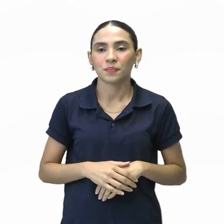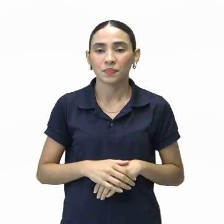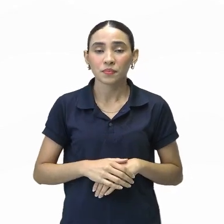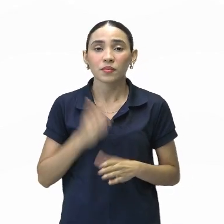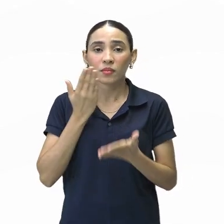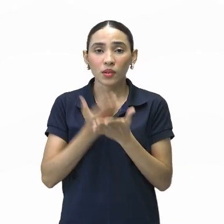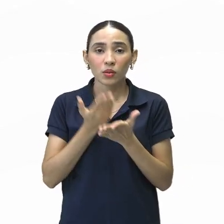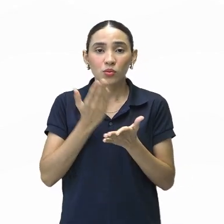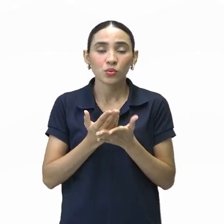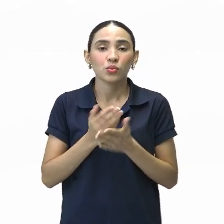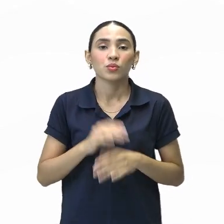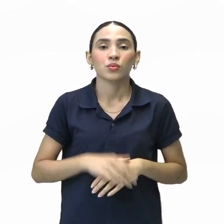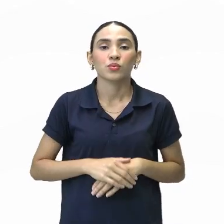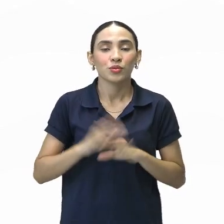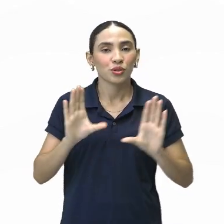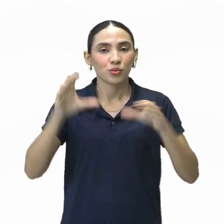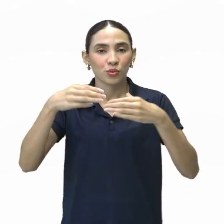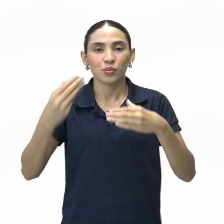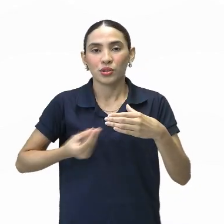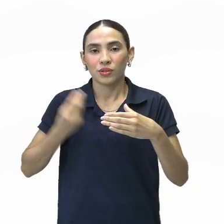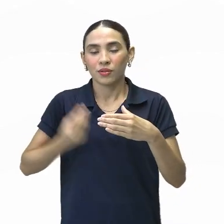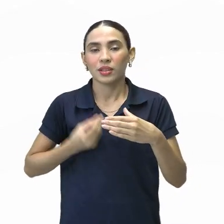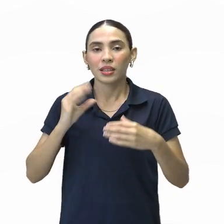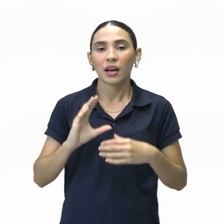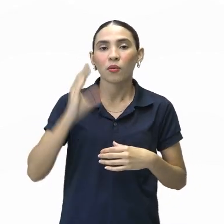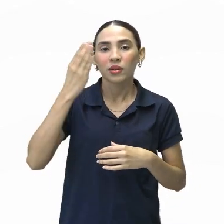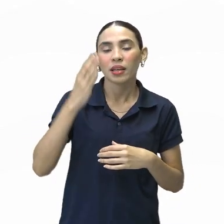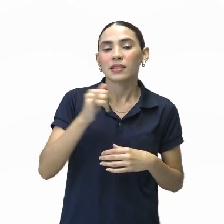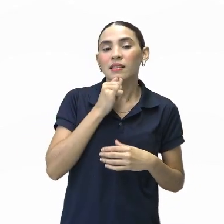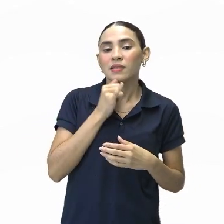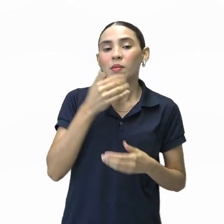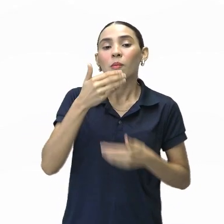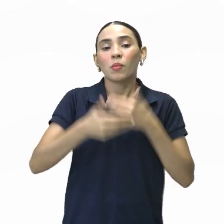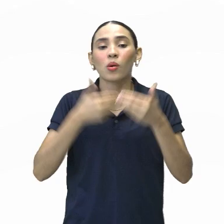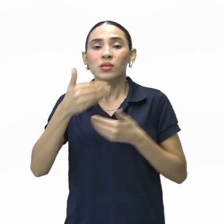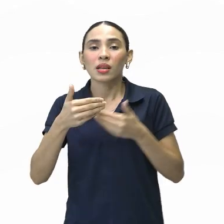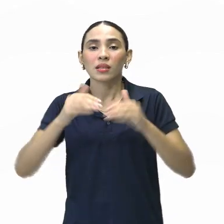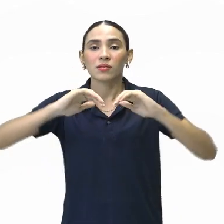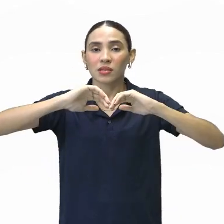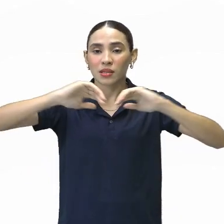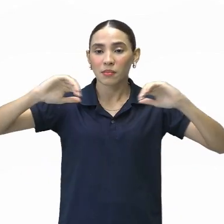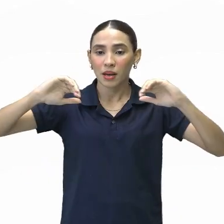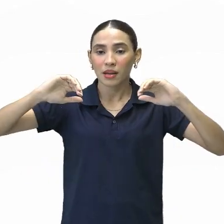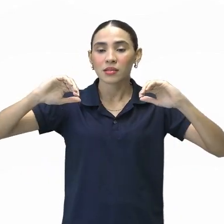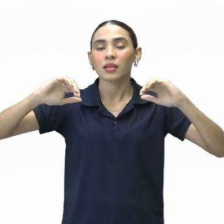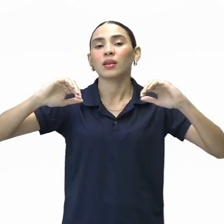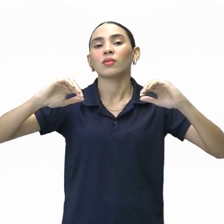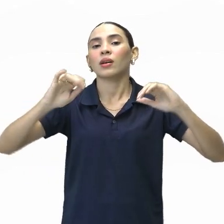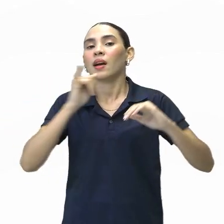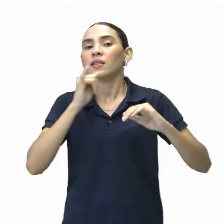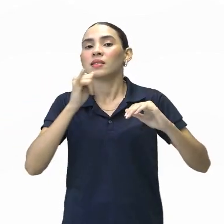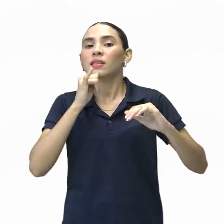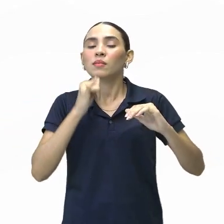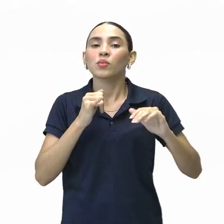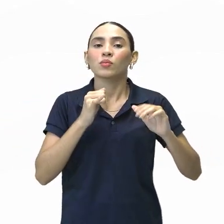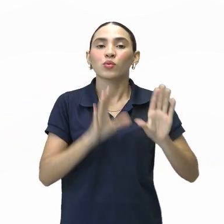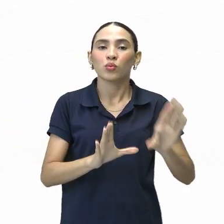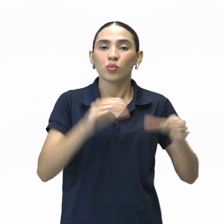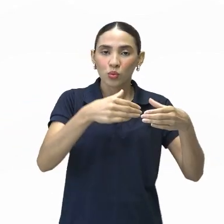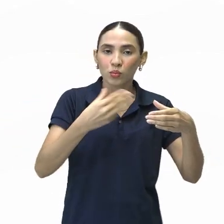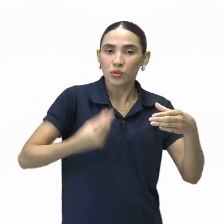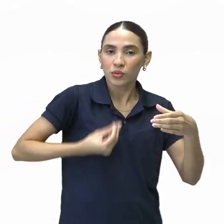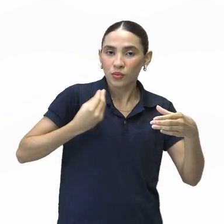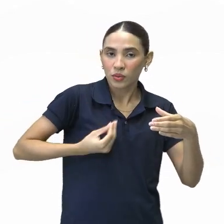no estudo dos indivíduos quando ocorre um processo, por exemplo, da separação de uma determinada população,